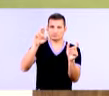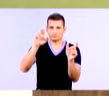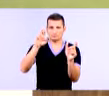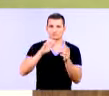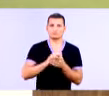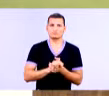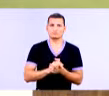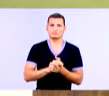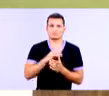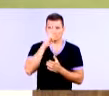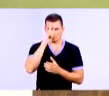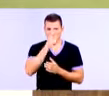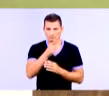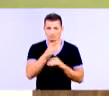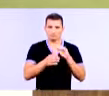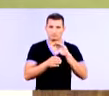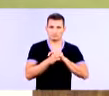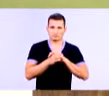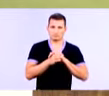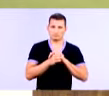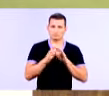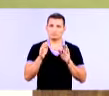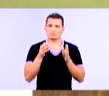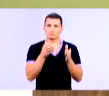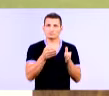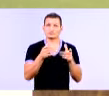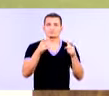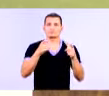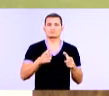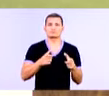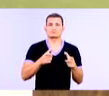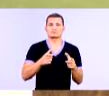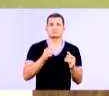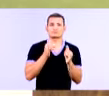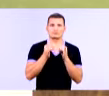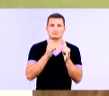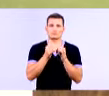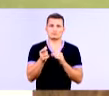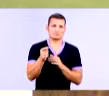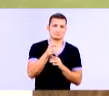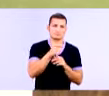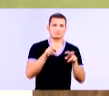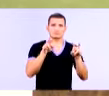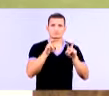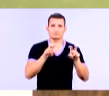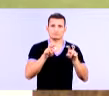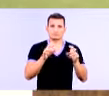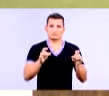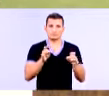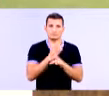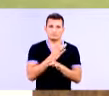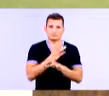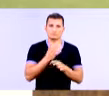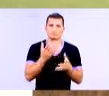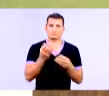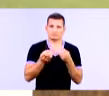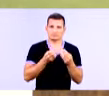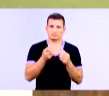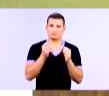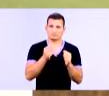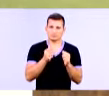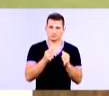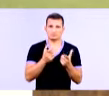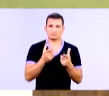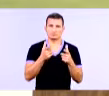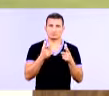entrada especifica ali da onde que vai vir a informação para o computador ficar preparado, porque como pode vir de muitos